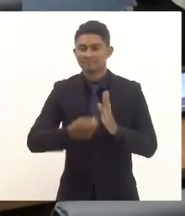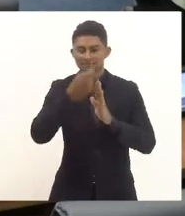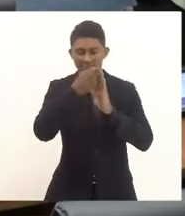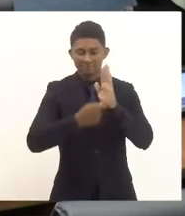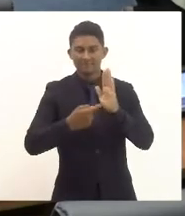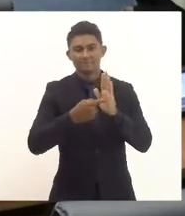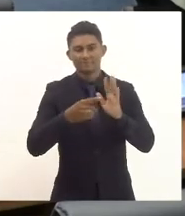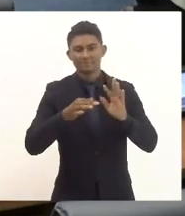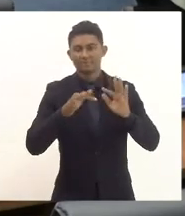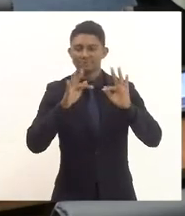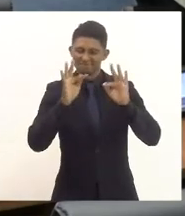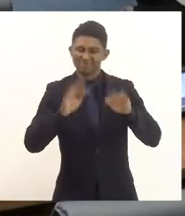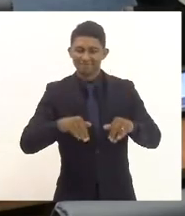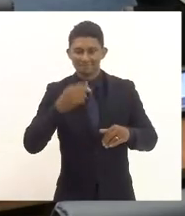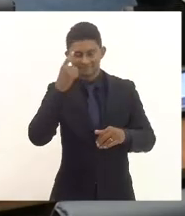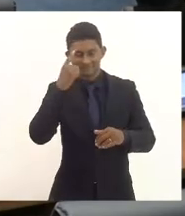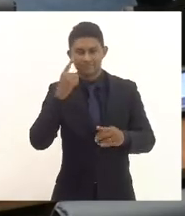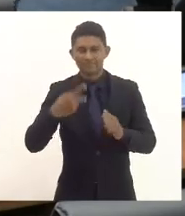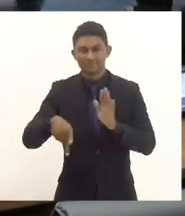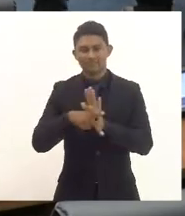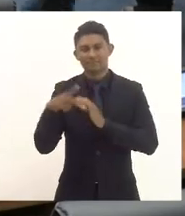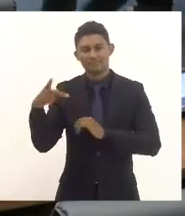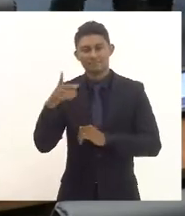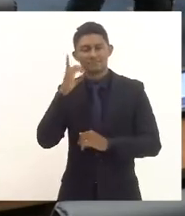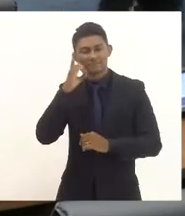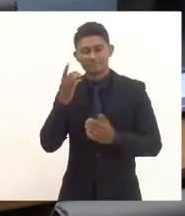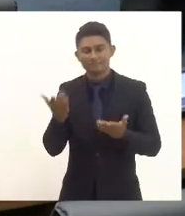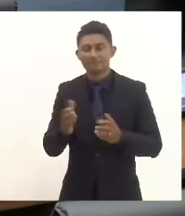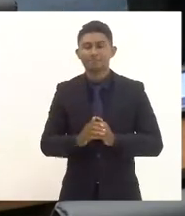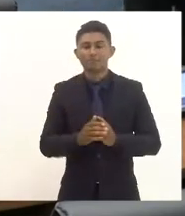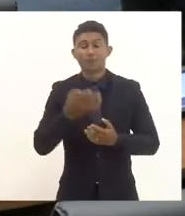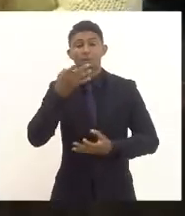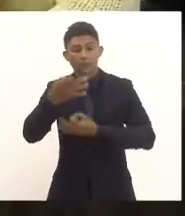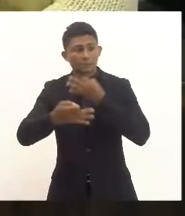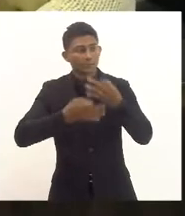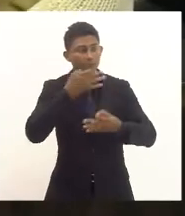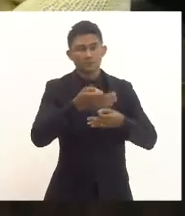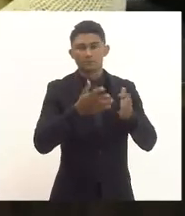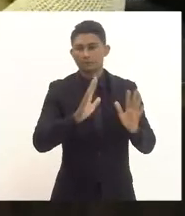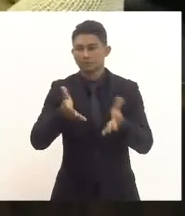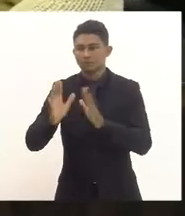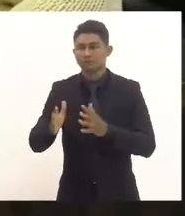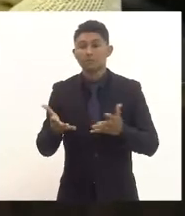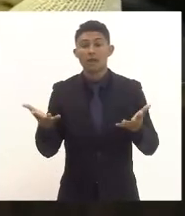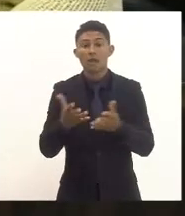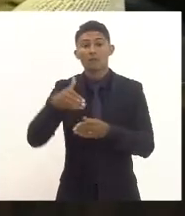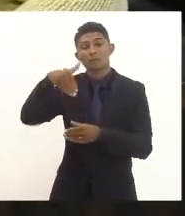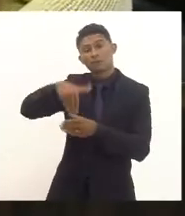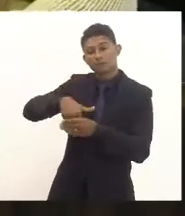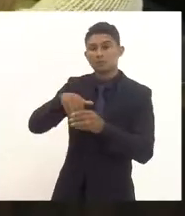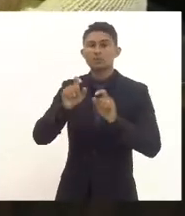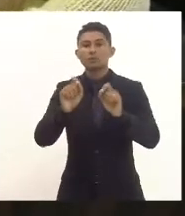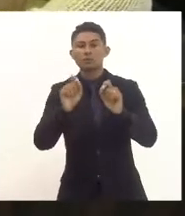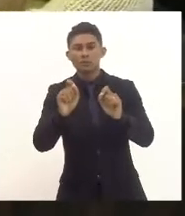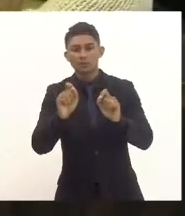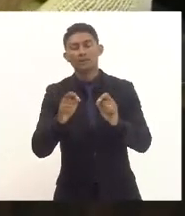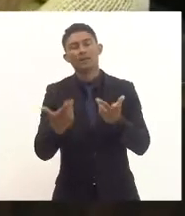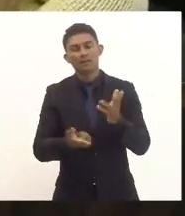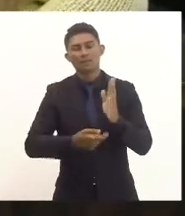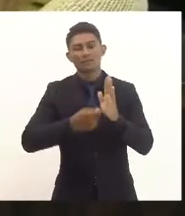final de redação do deputado Márcio Pacheco os pareceres emitidos em votação do substitutivo